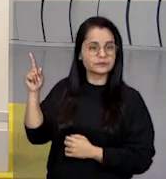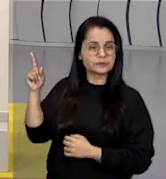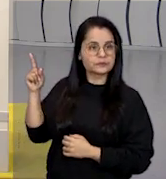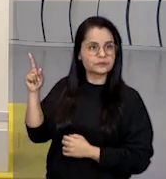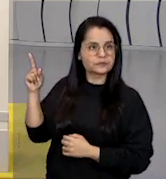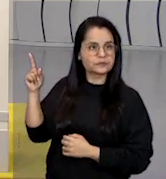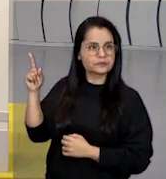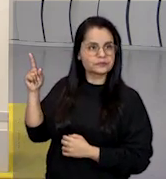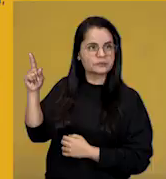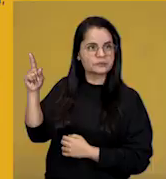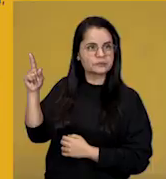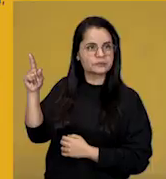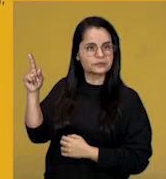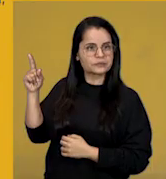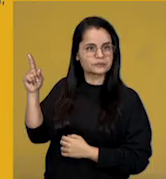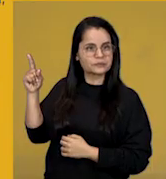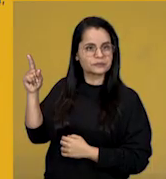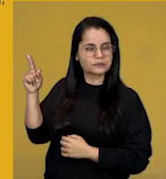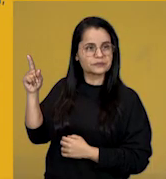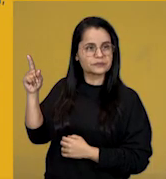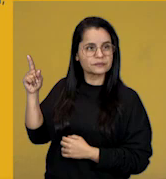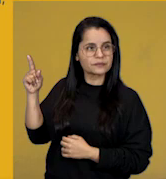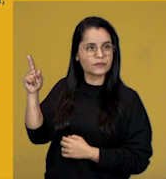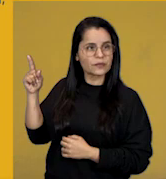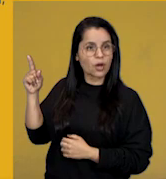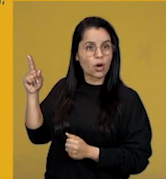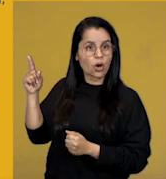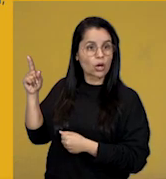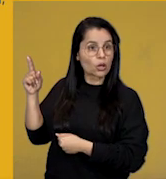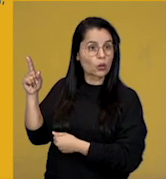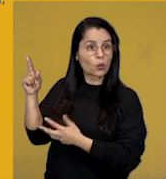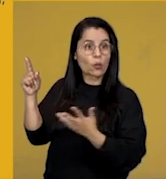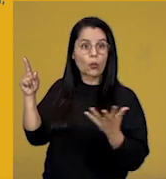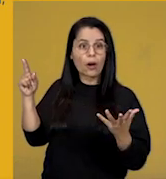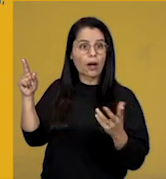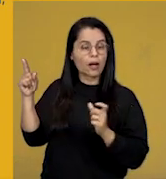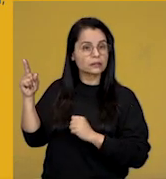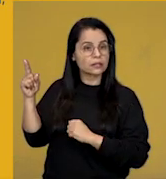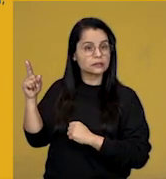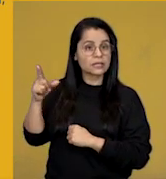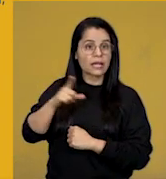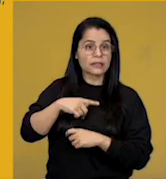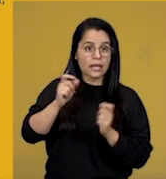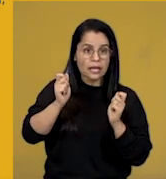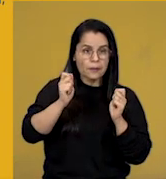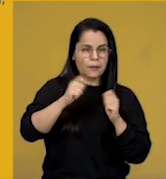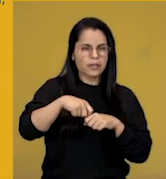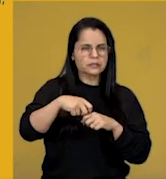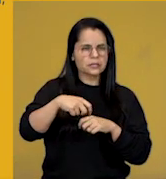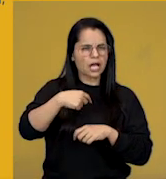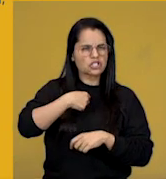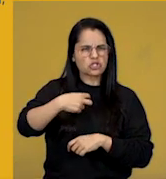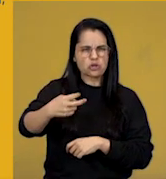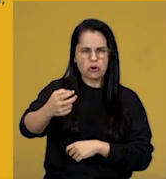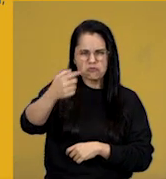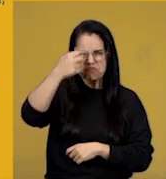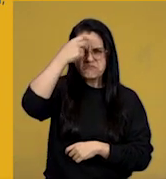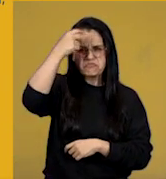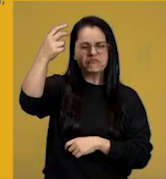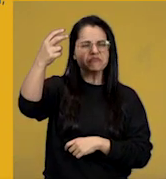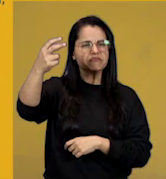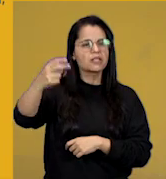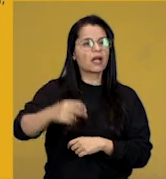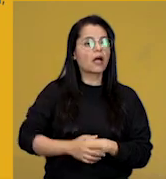temos coco, crânio, nós temos também a capacidade, a aptidão, eu sou cabeça demais,